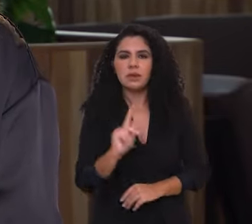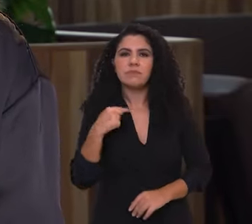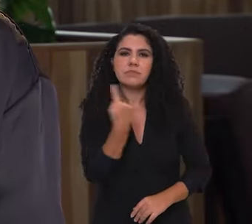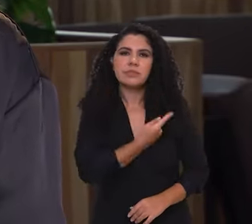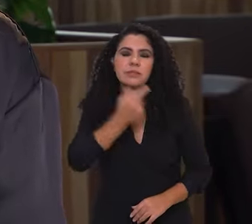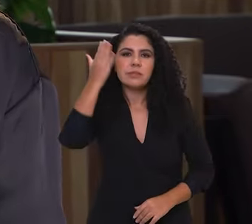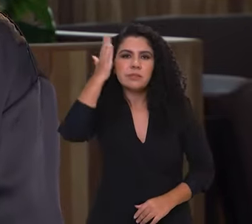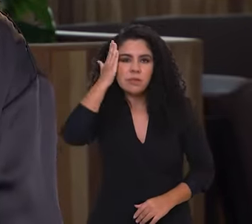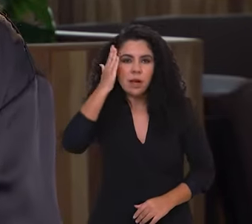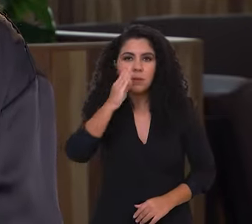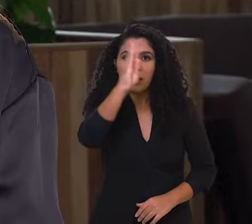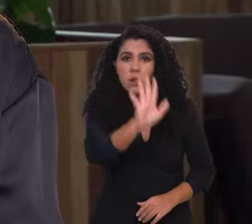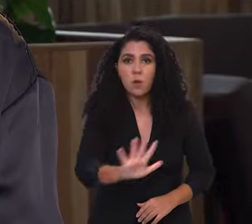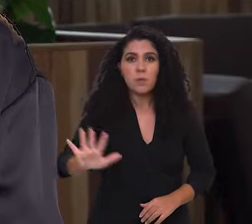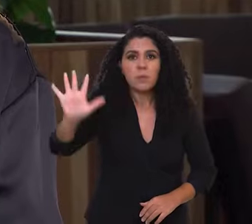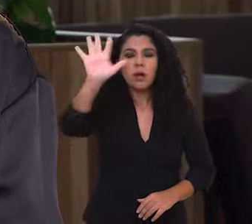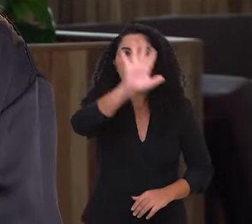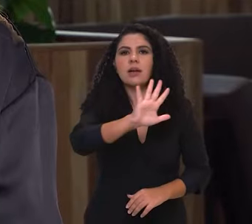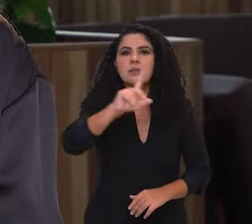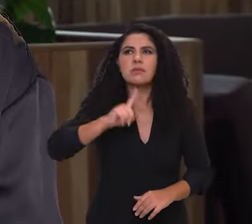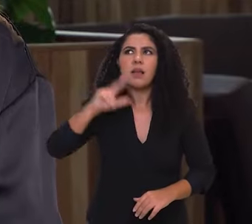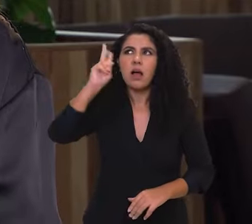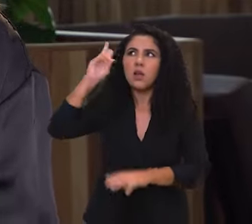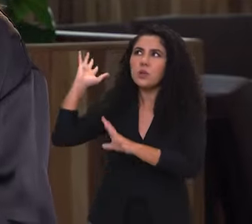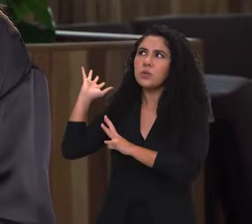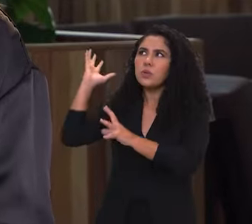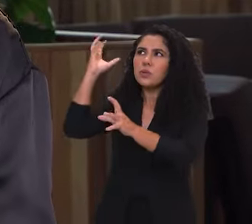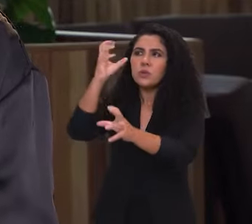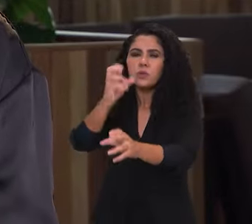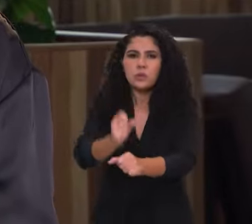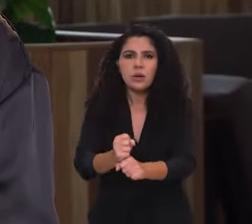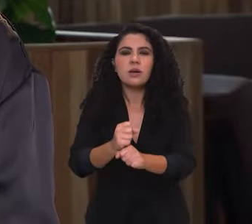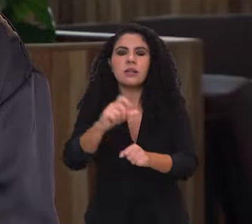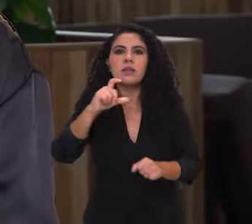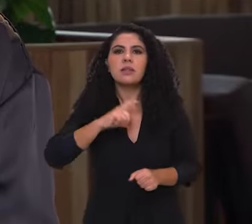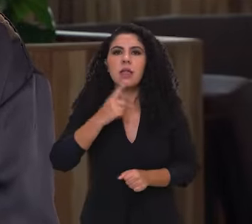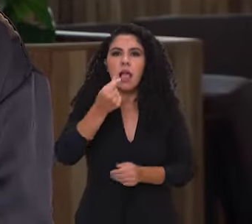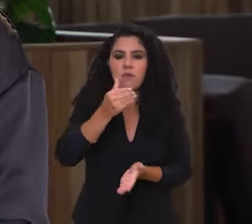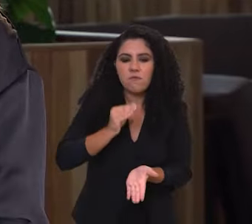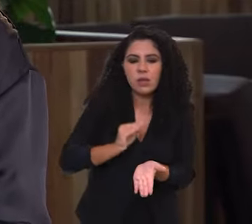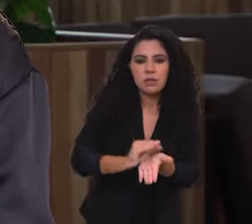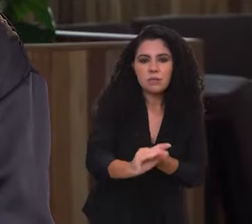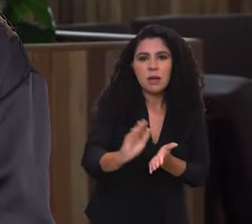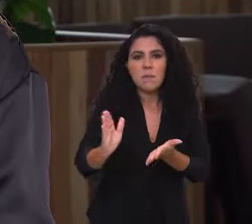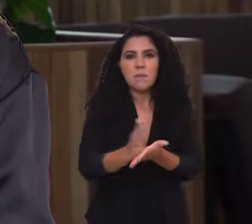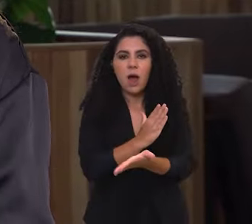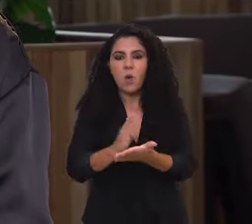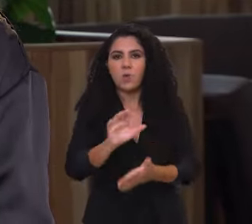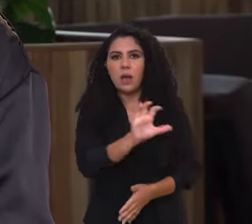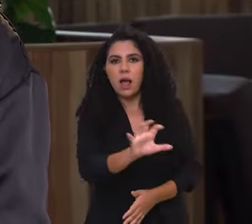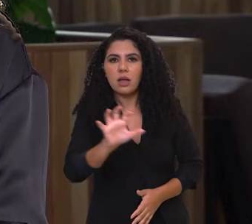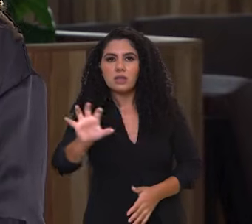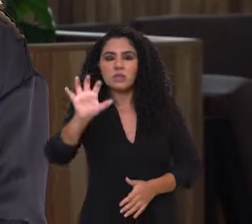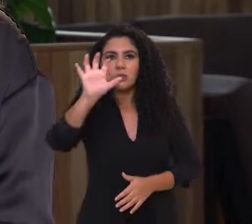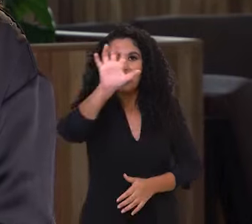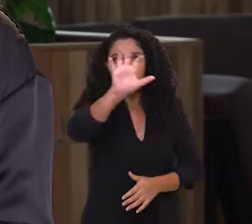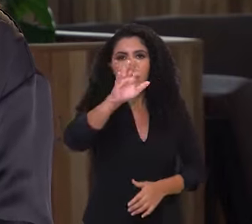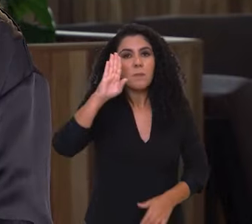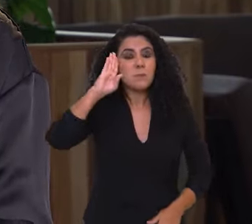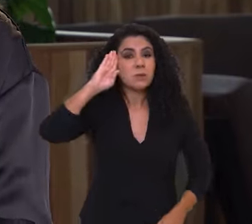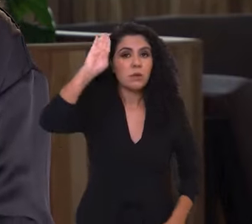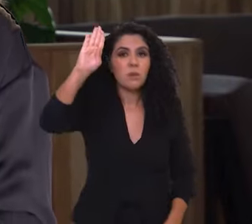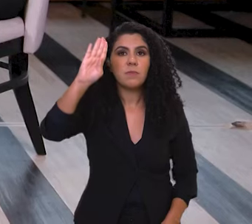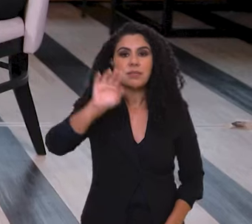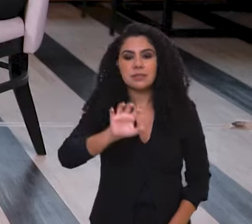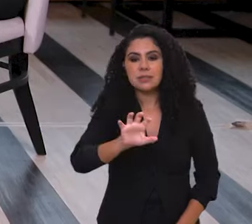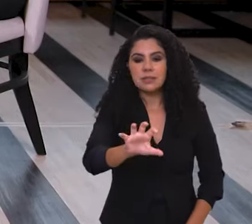Brasil, ele tem uma formação histórica que acabou direcionando investimentos, né, para algumas regiões do país, especialmente